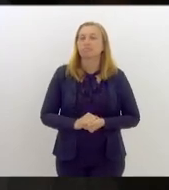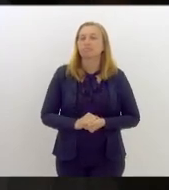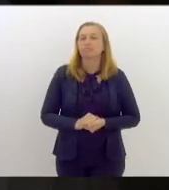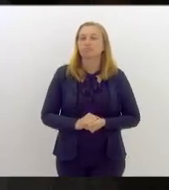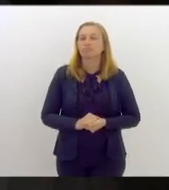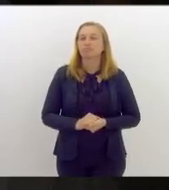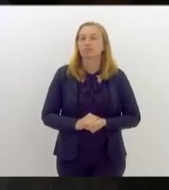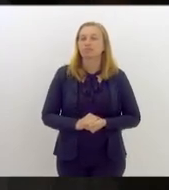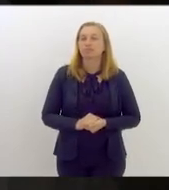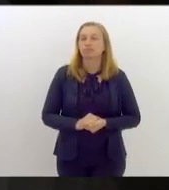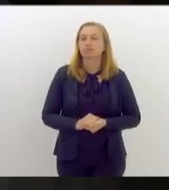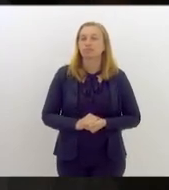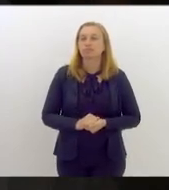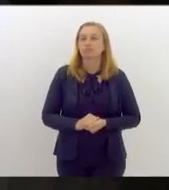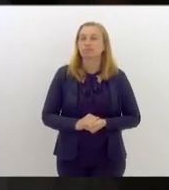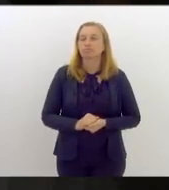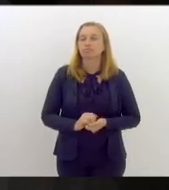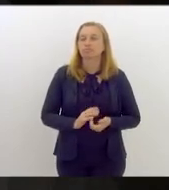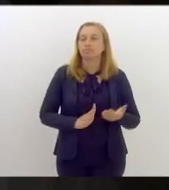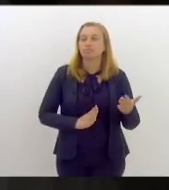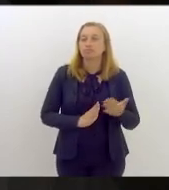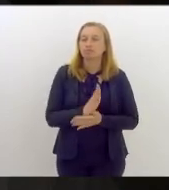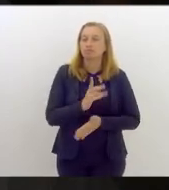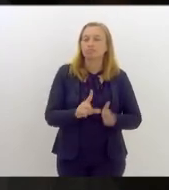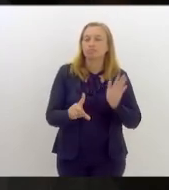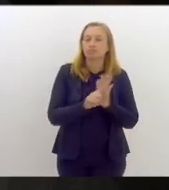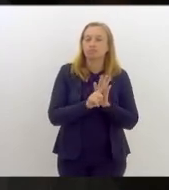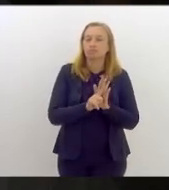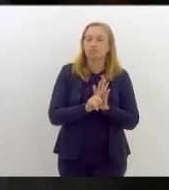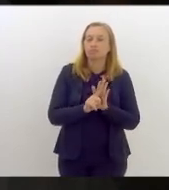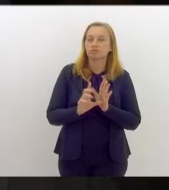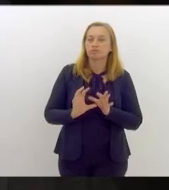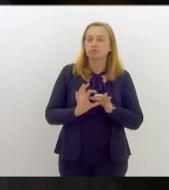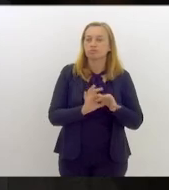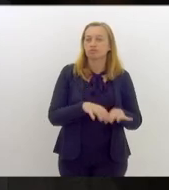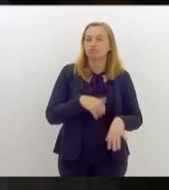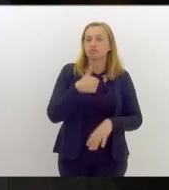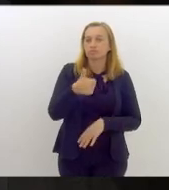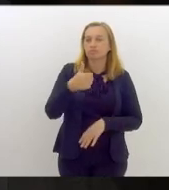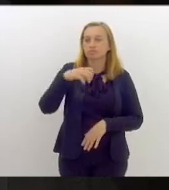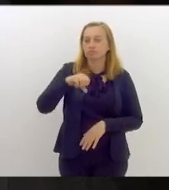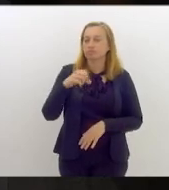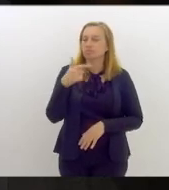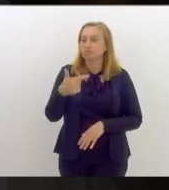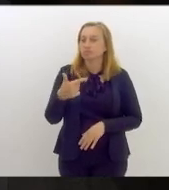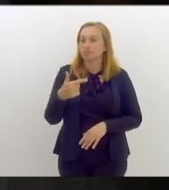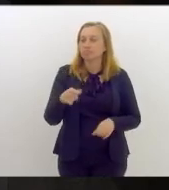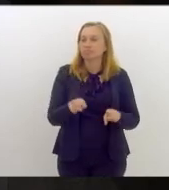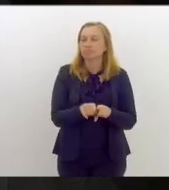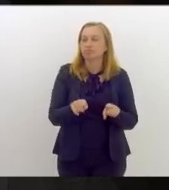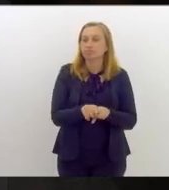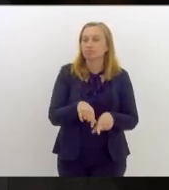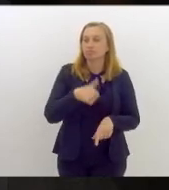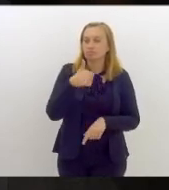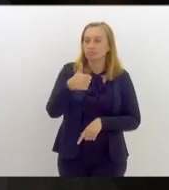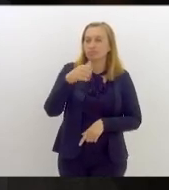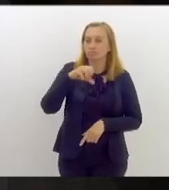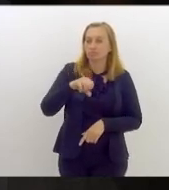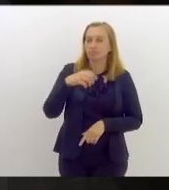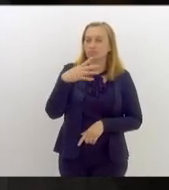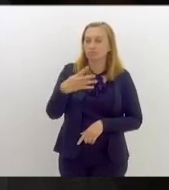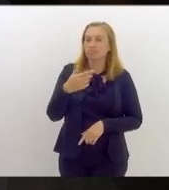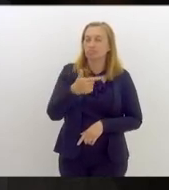foi a aprovação das leis complementares 192 e 194 de